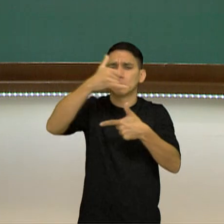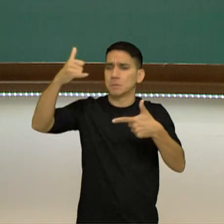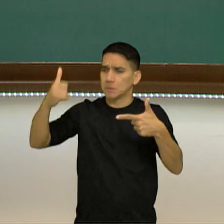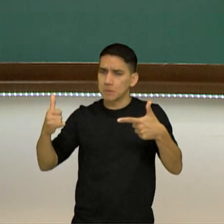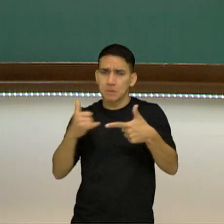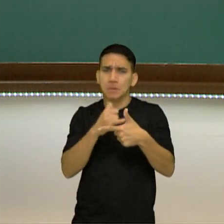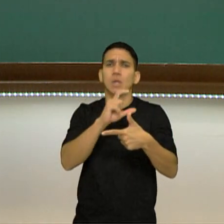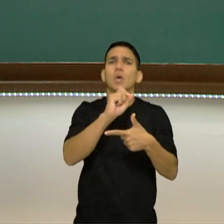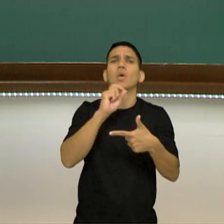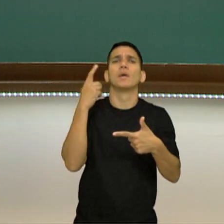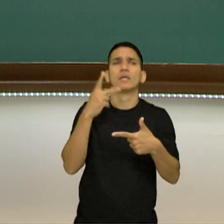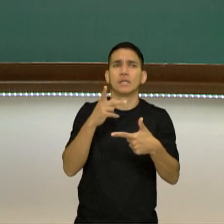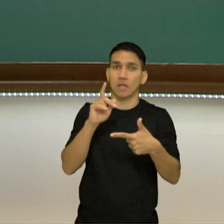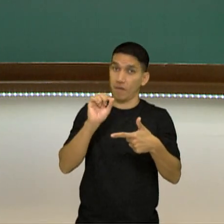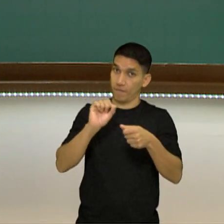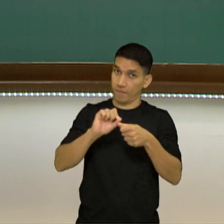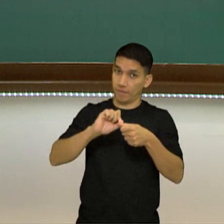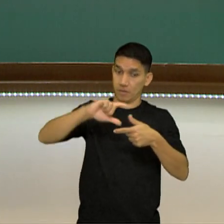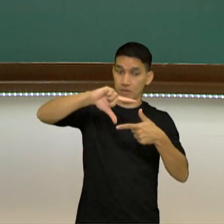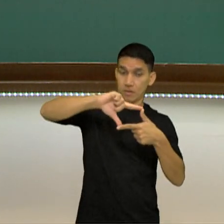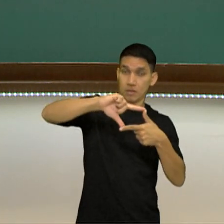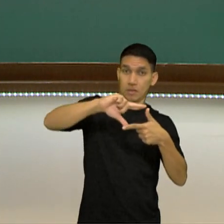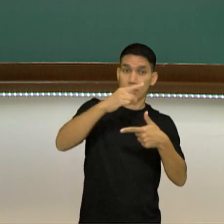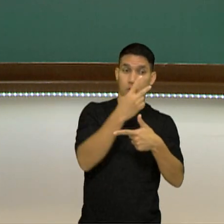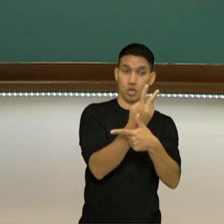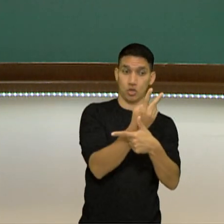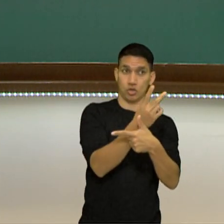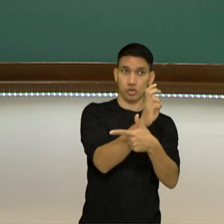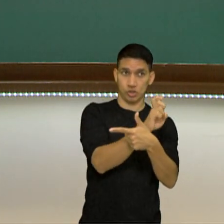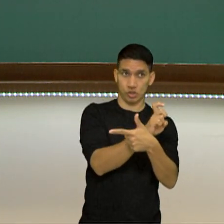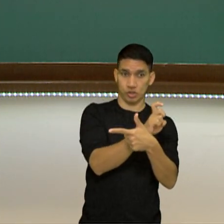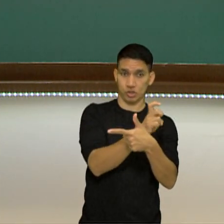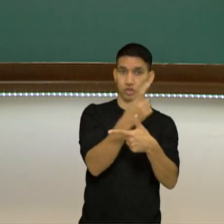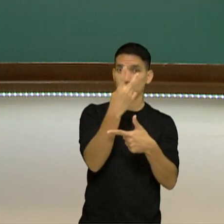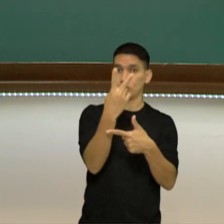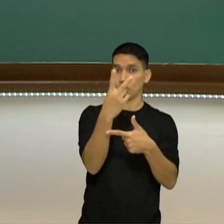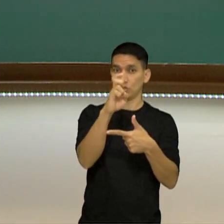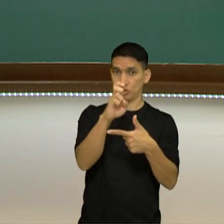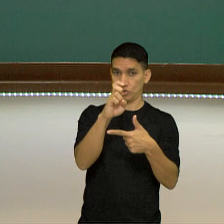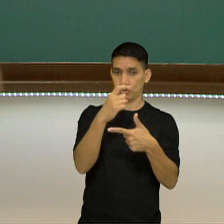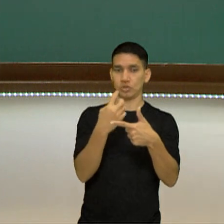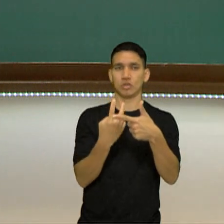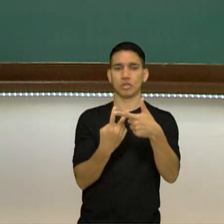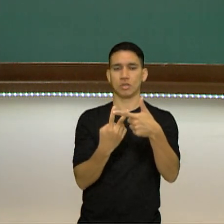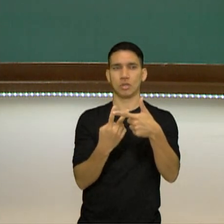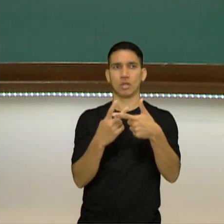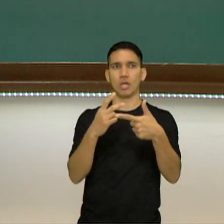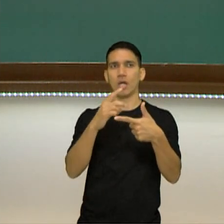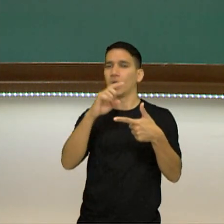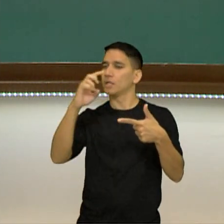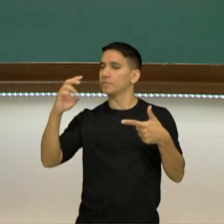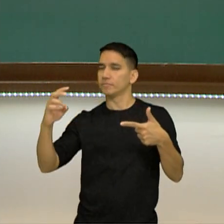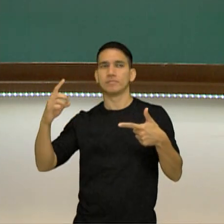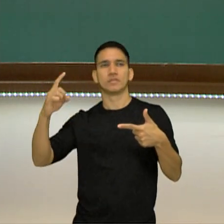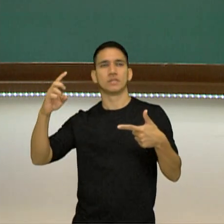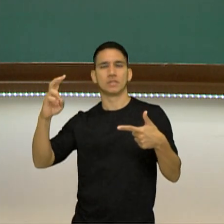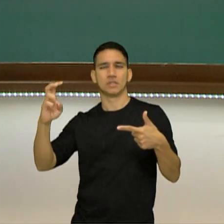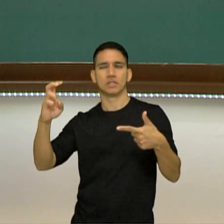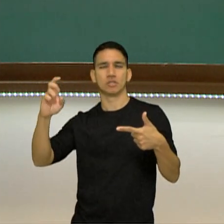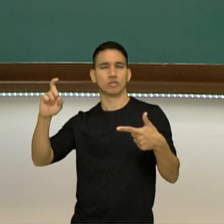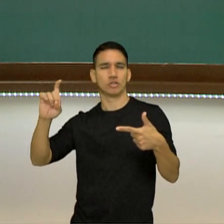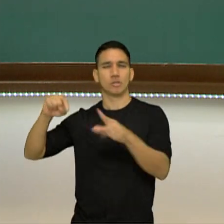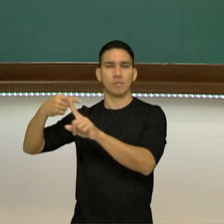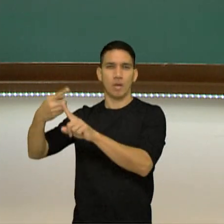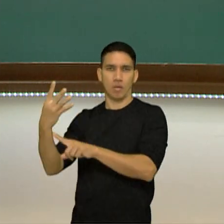figura Lembrando que esse lado mede 2 x esse lado mede 2 x esse lado mede 5 x + 4 e